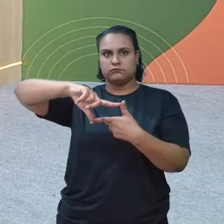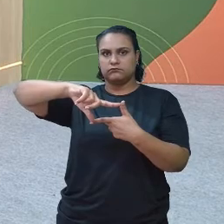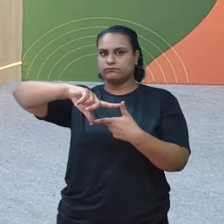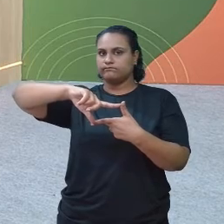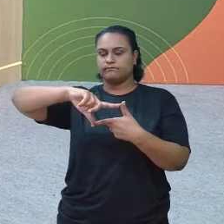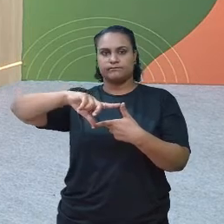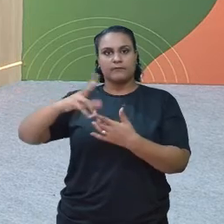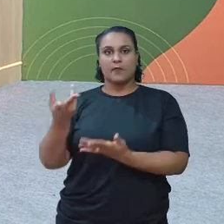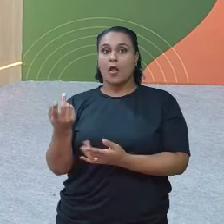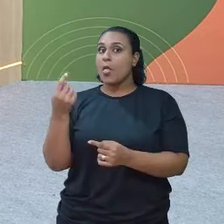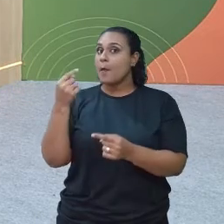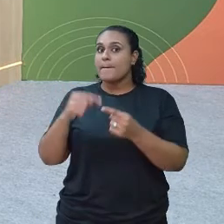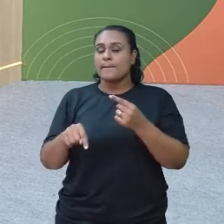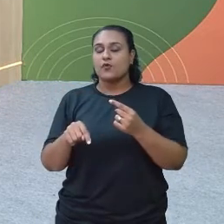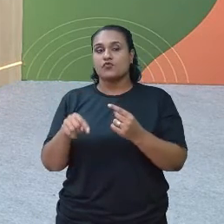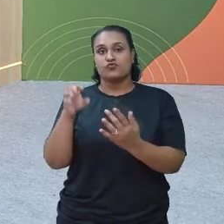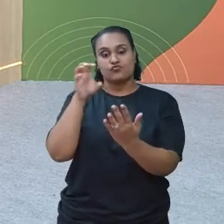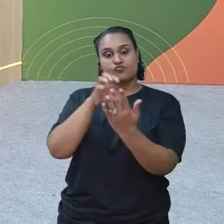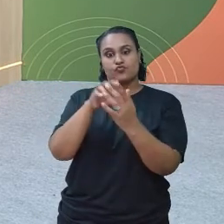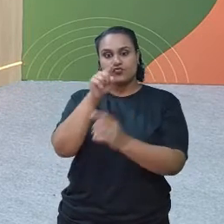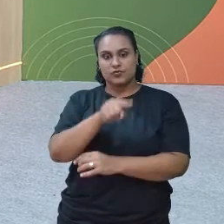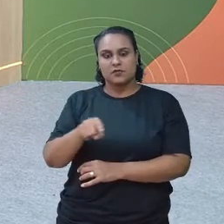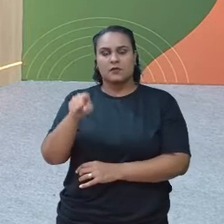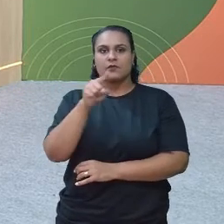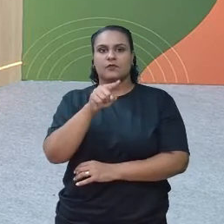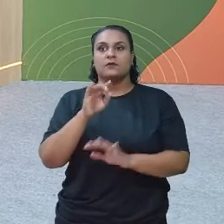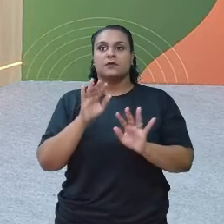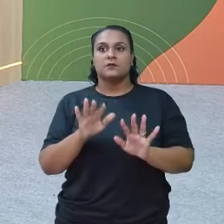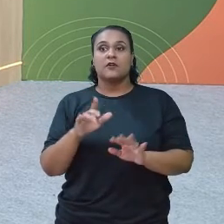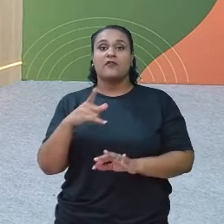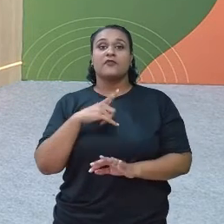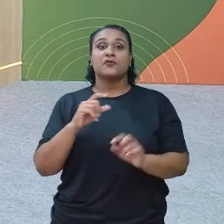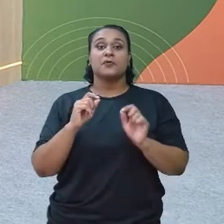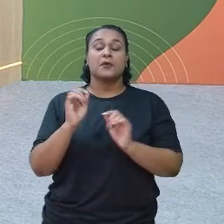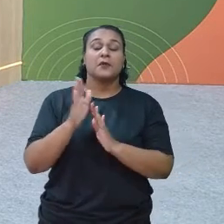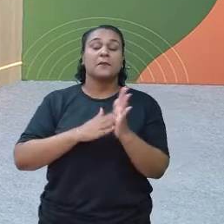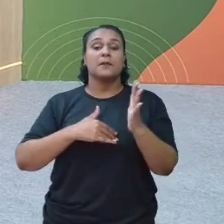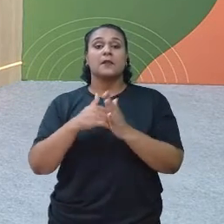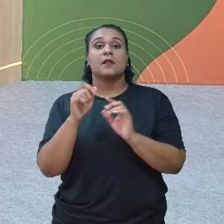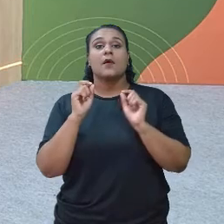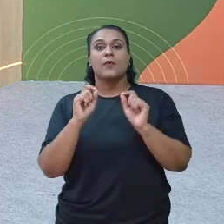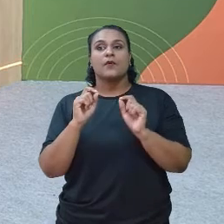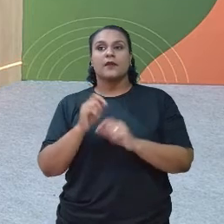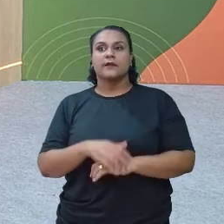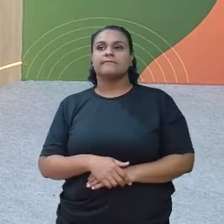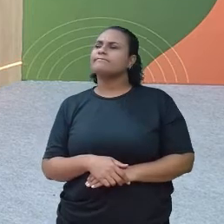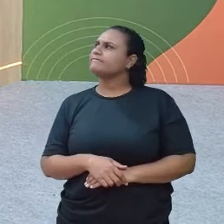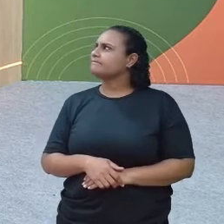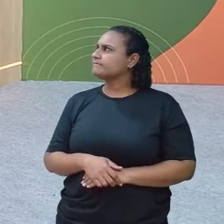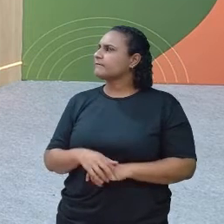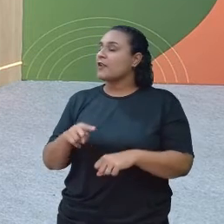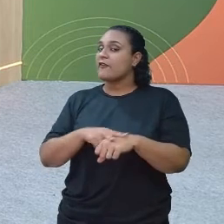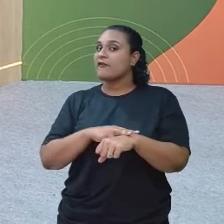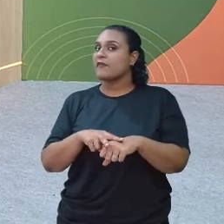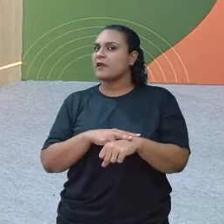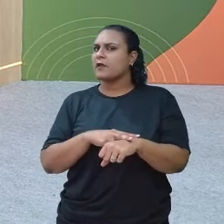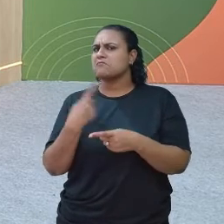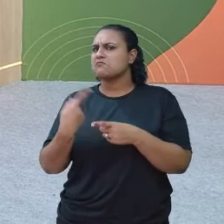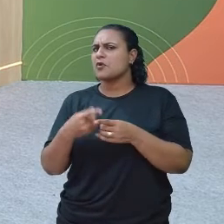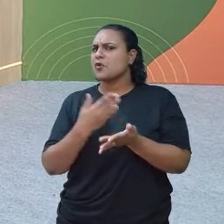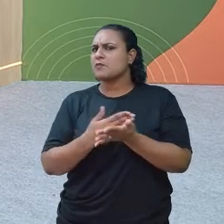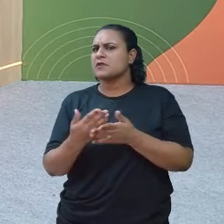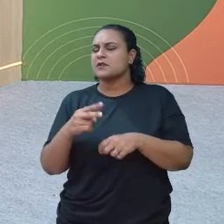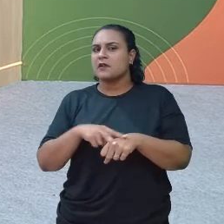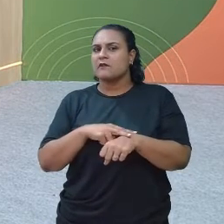círculo. Então, nesse caso agora, eu vou ter que eu posso pintar na cor verde. Por que eu comecei do verde? Porque eu